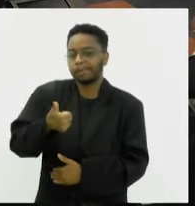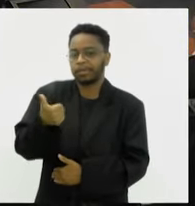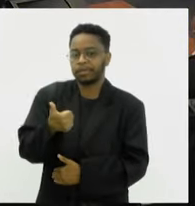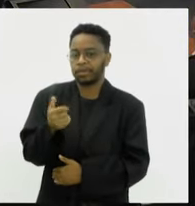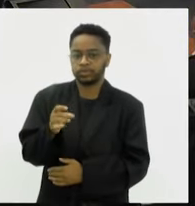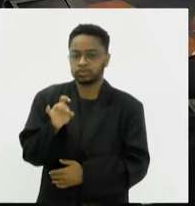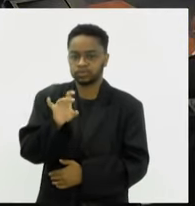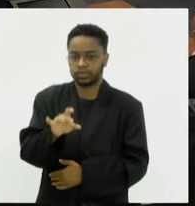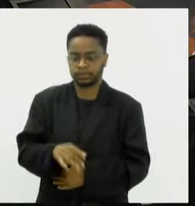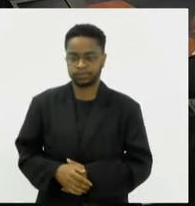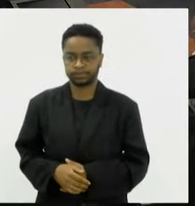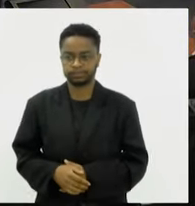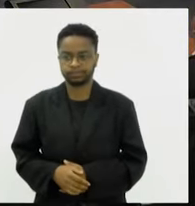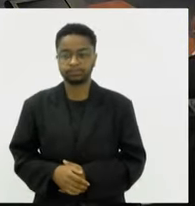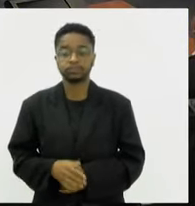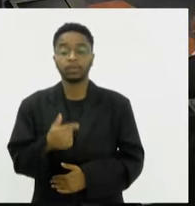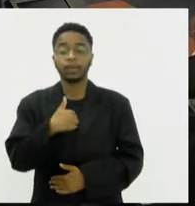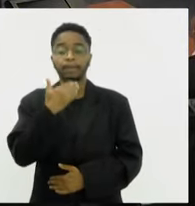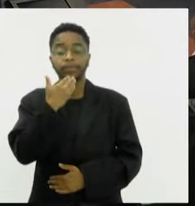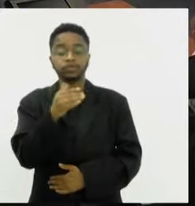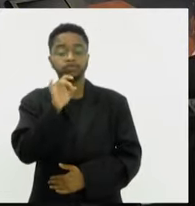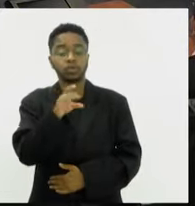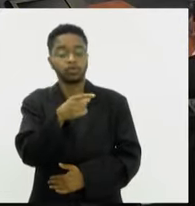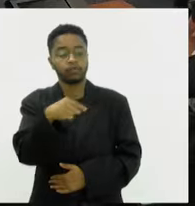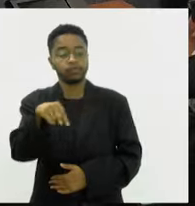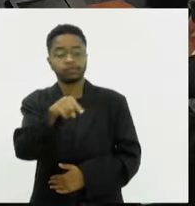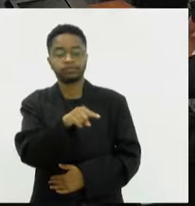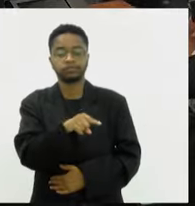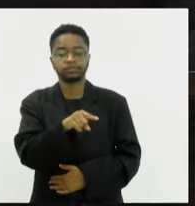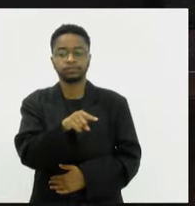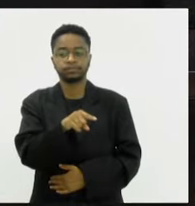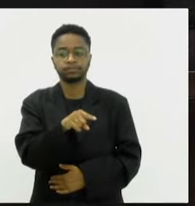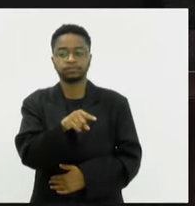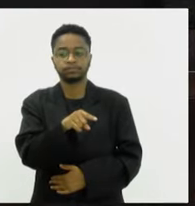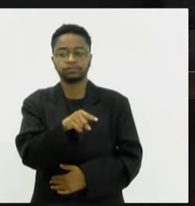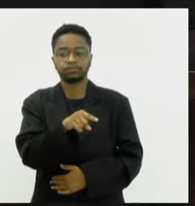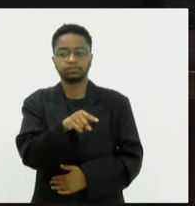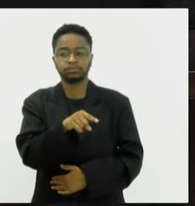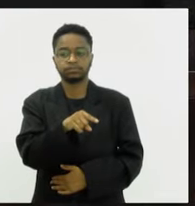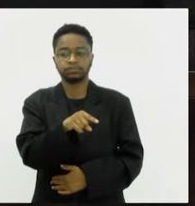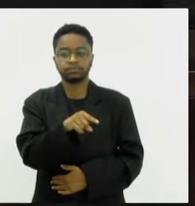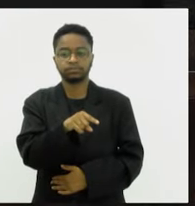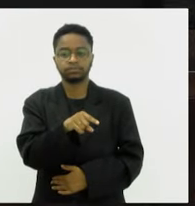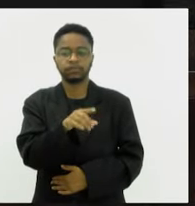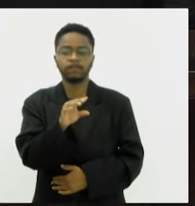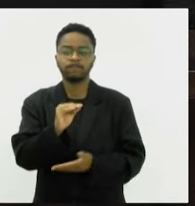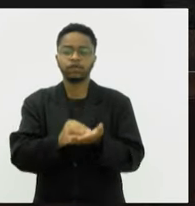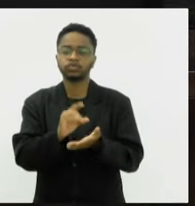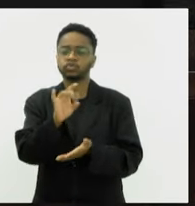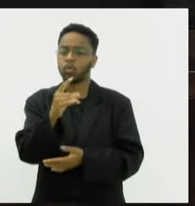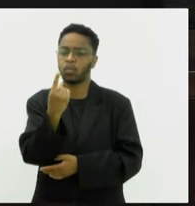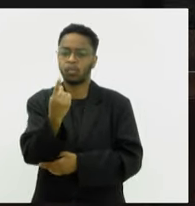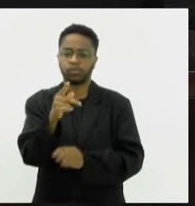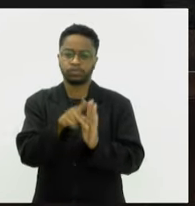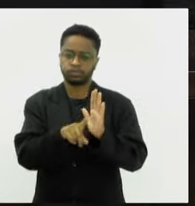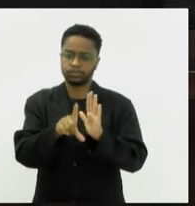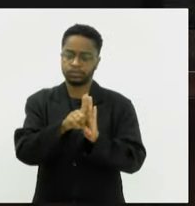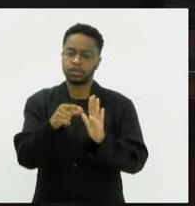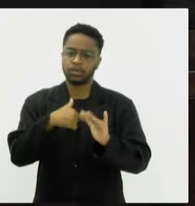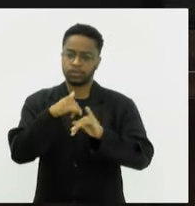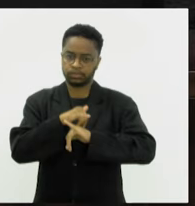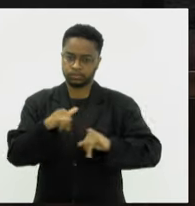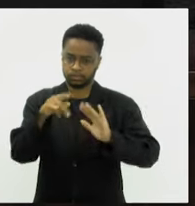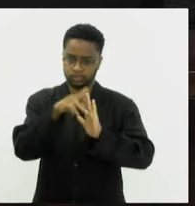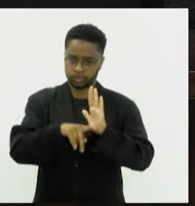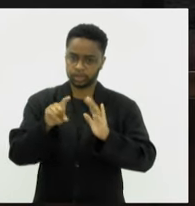presidenta. Eu pediria só que vossas excelências... Vou ser rápida. Só falta um projeto da pauta, eu vou cantar esse